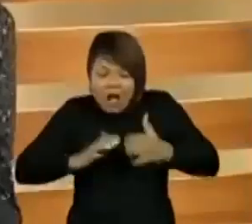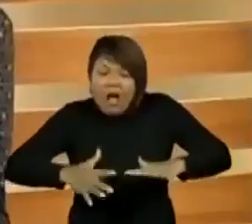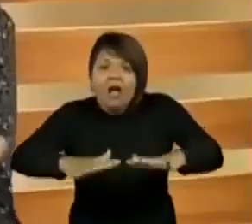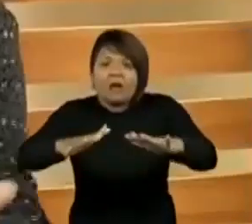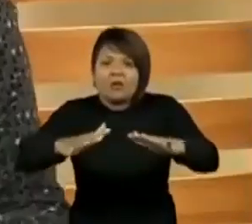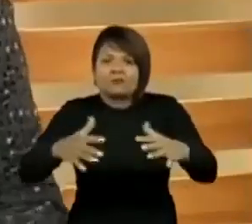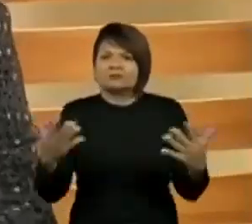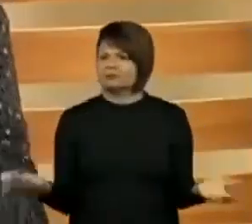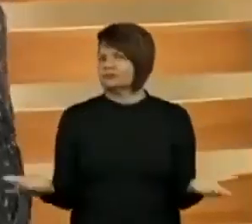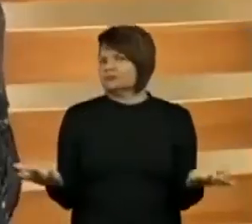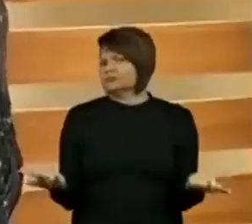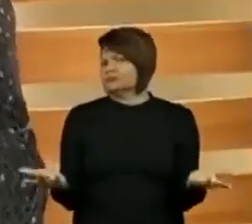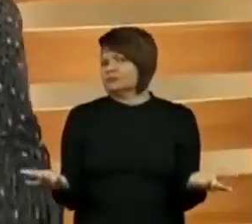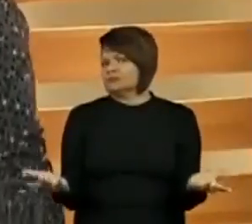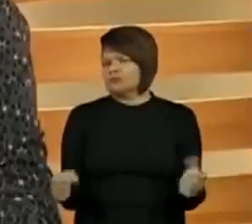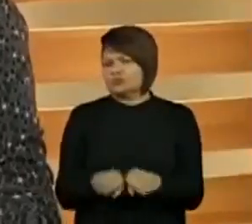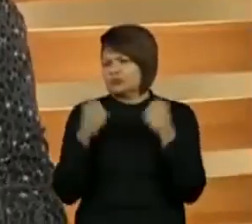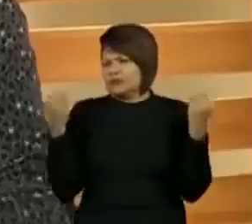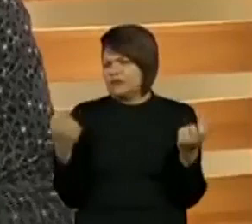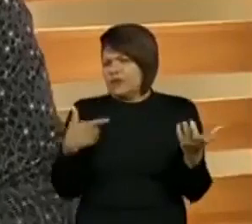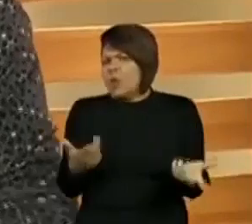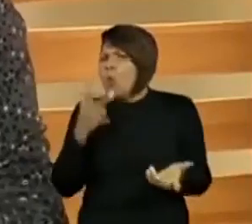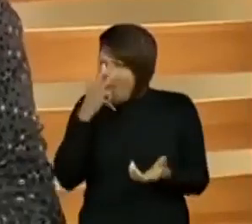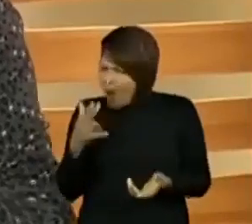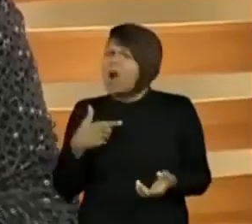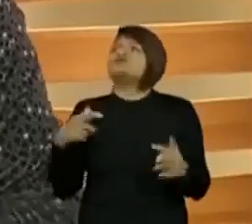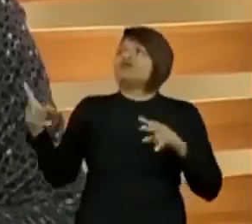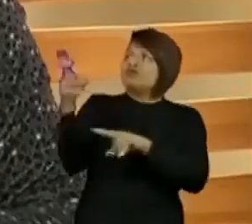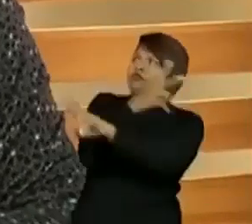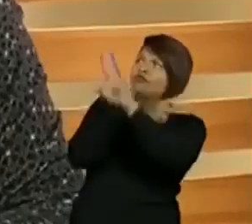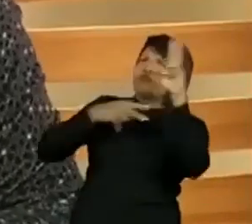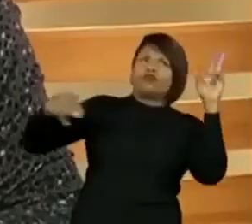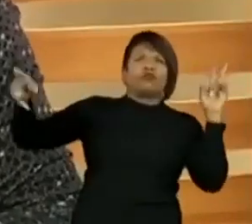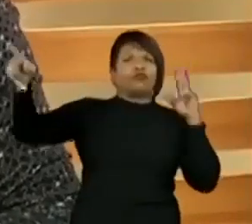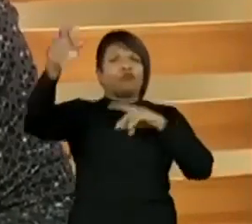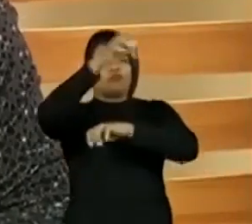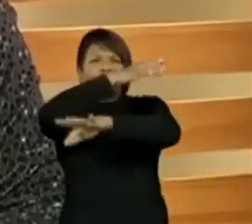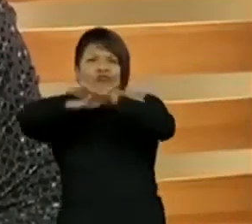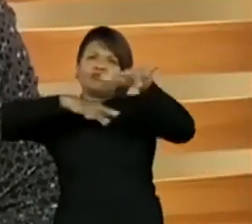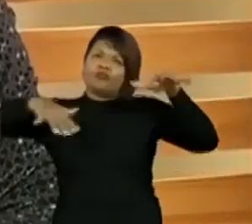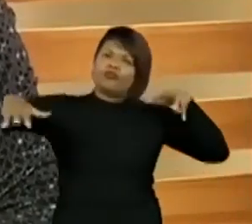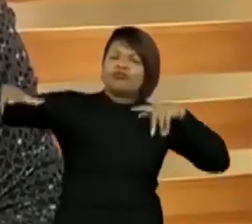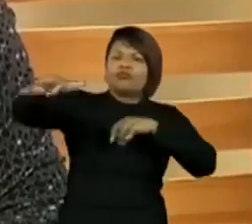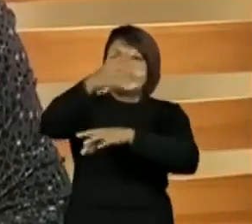Não é possível que eles não saibam de onde o vento traz as histórias.